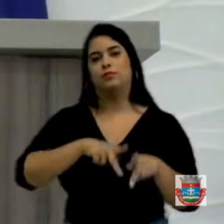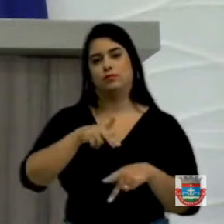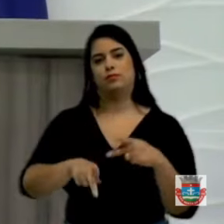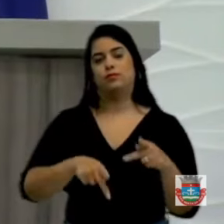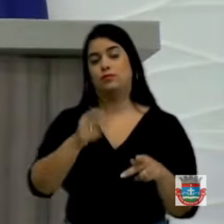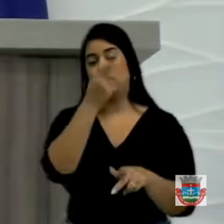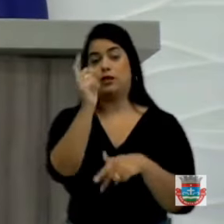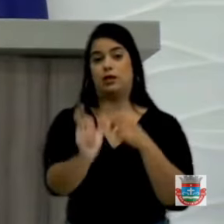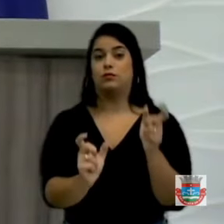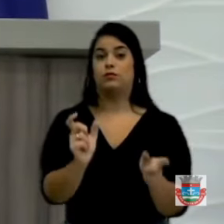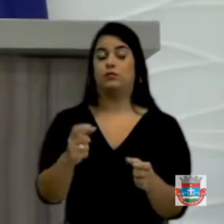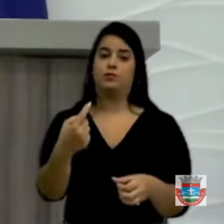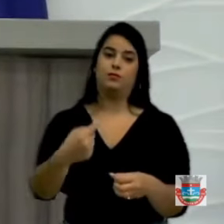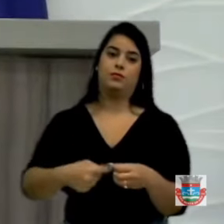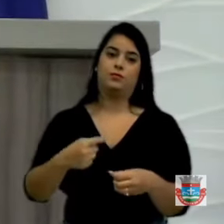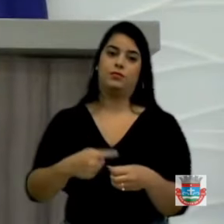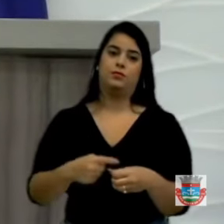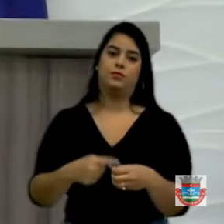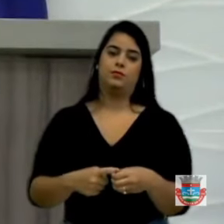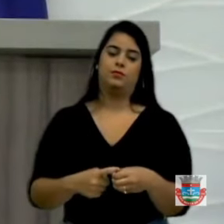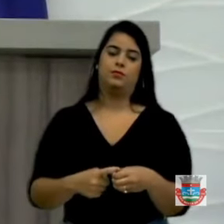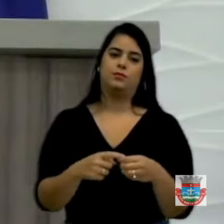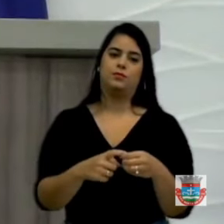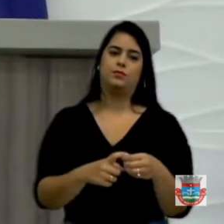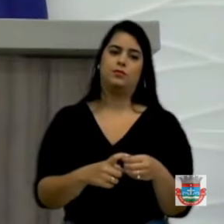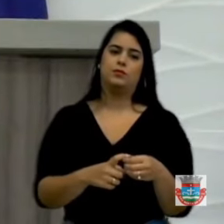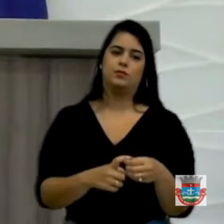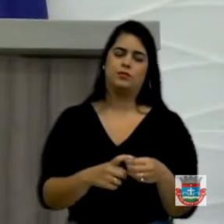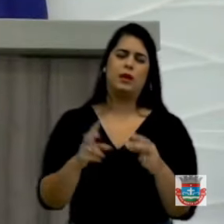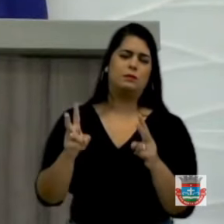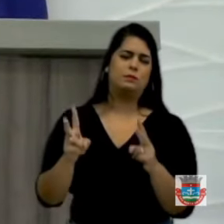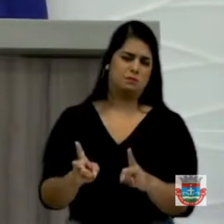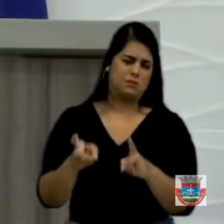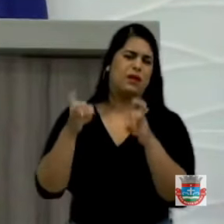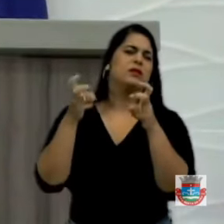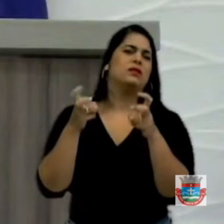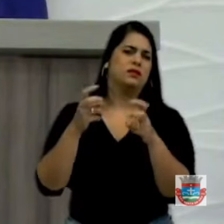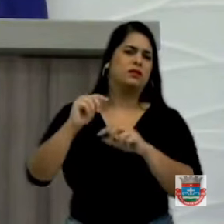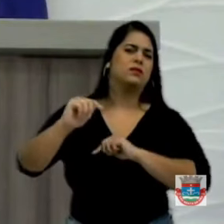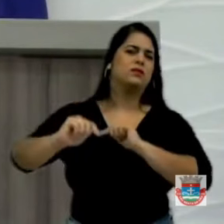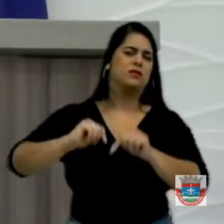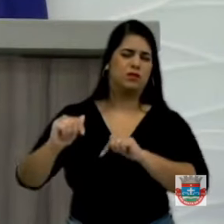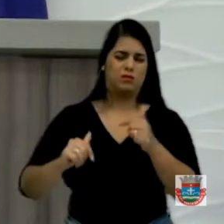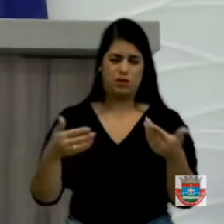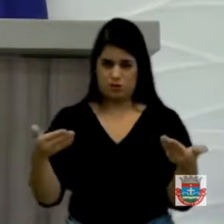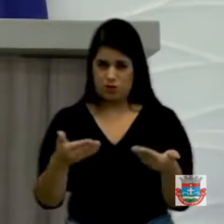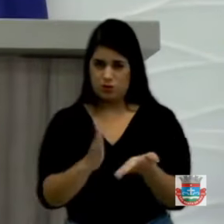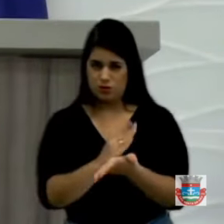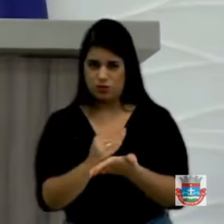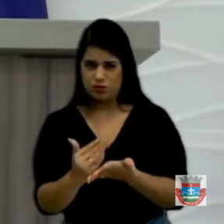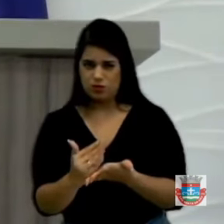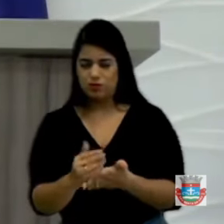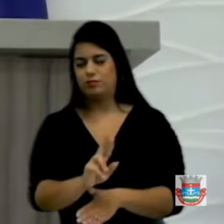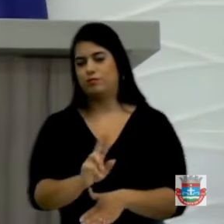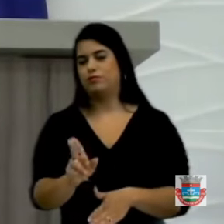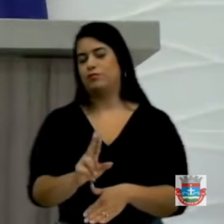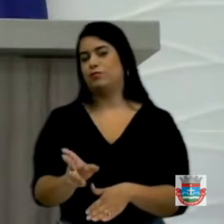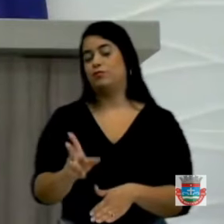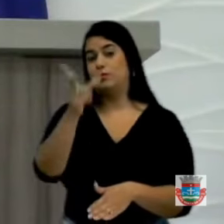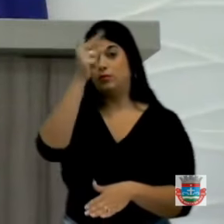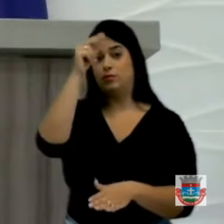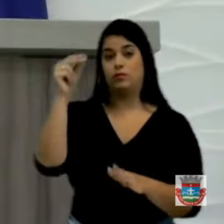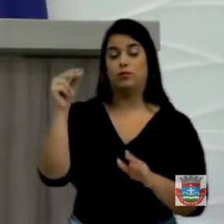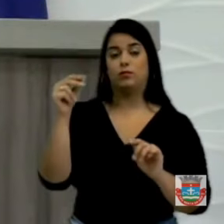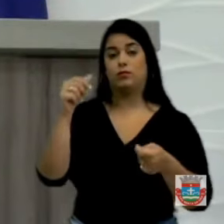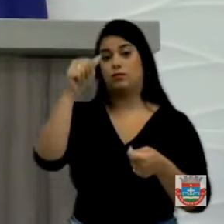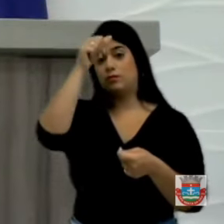as pessoas do nosso município vêm acompanhando esse trabalho. Não é de hoje. O que o nosso prefeito Alexandre Batité e